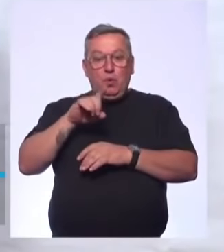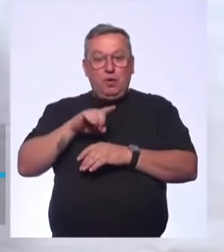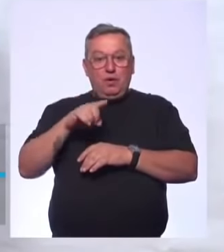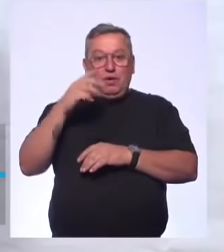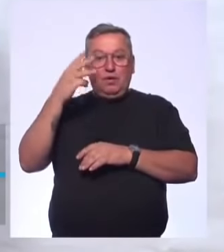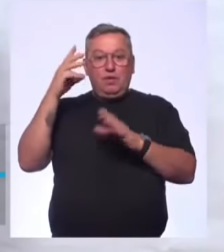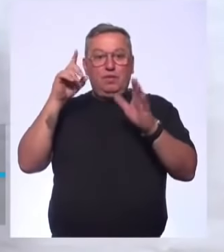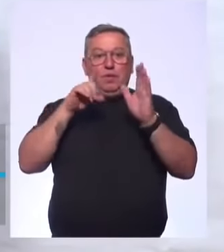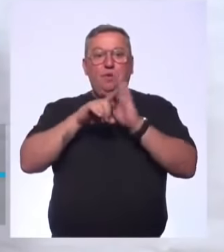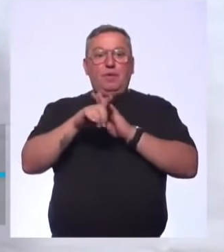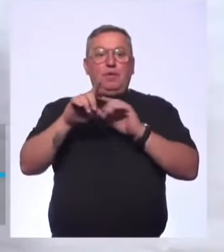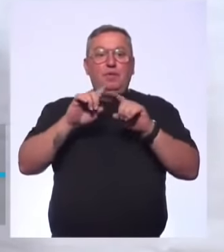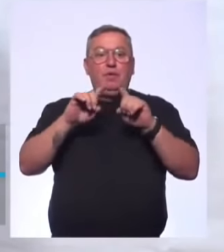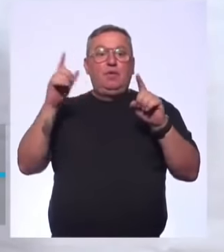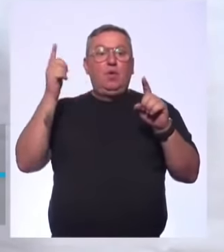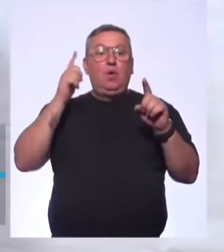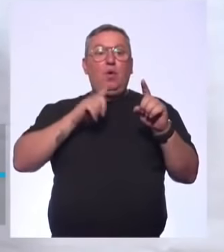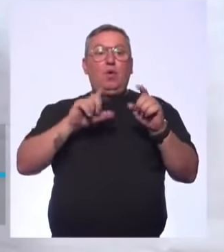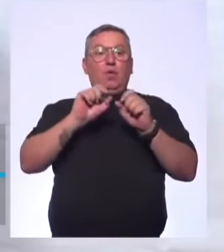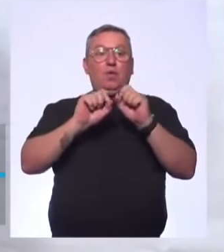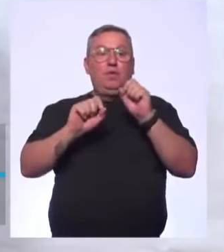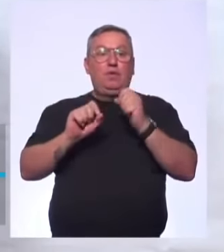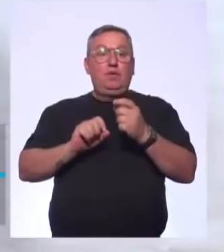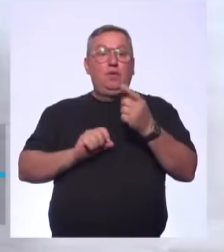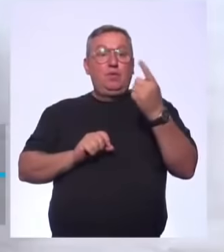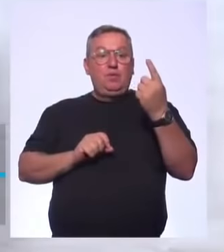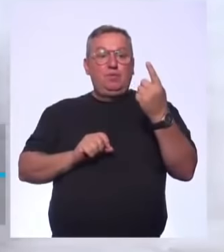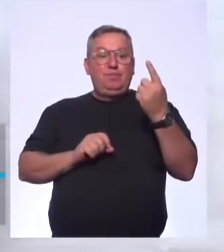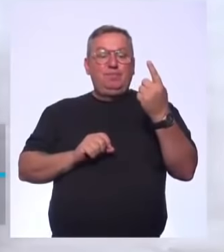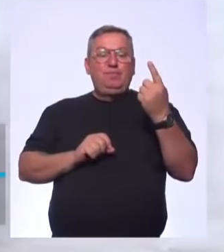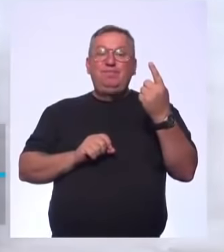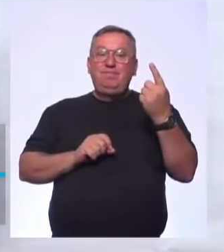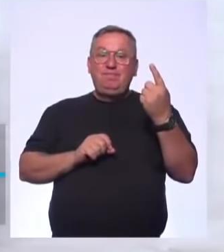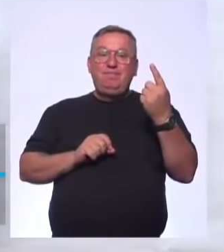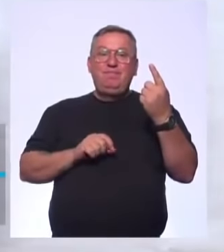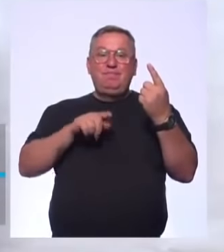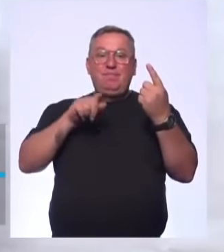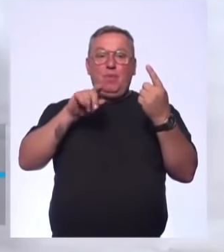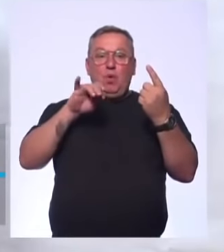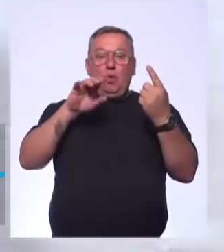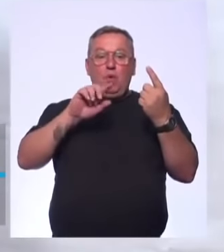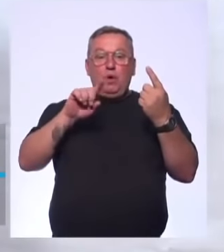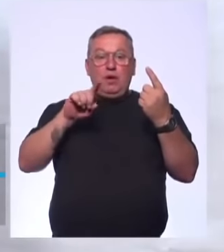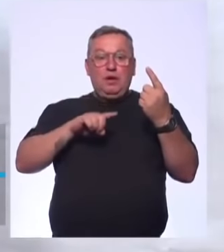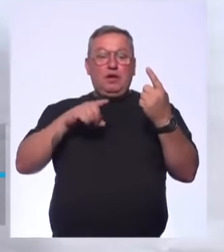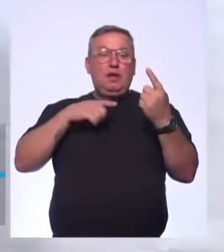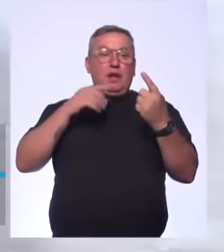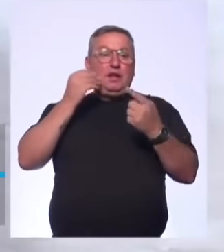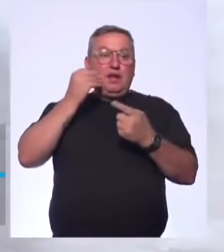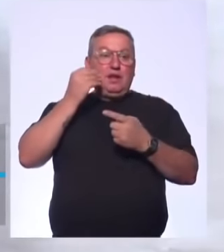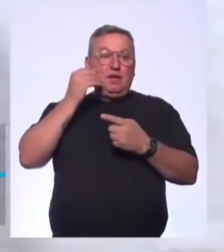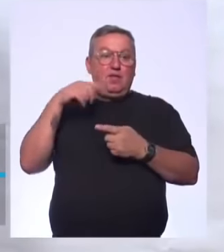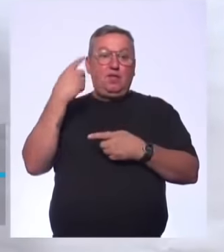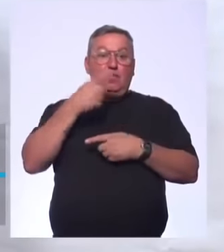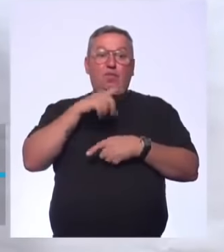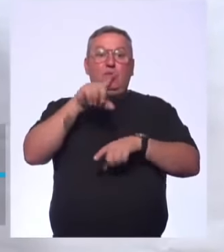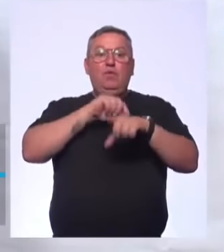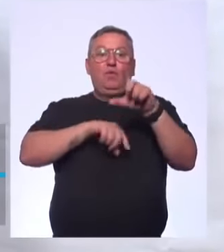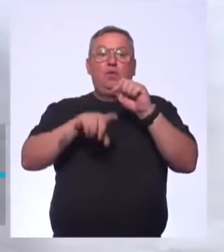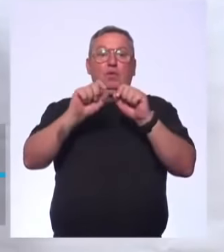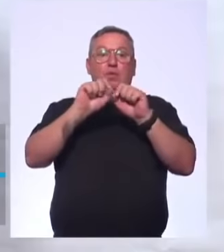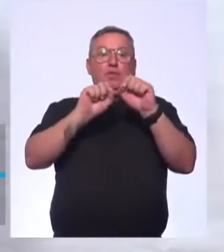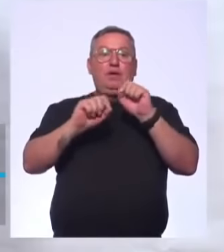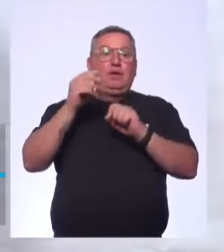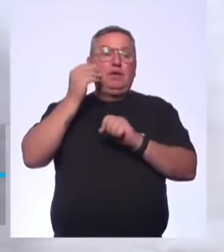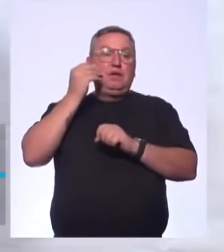perguntas, mas nós só conseguimos realizar uma. O quiz está em teste, então nós fomos escolhidos para fazer esse teste.